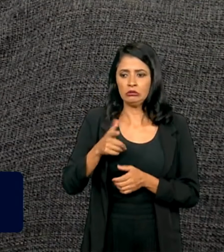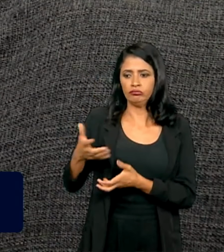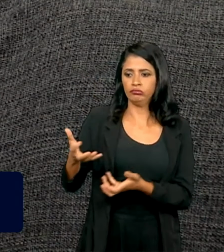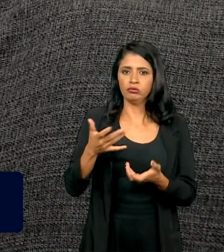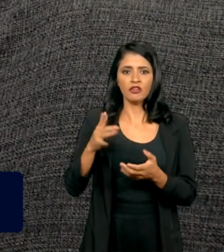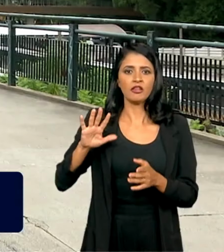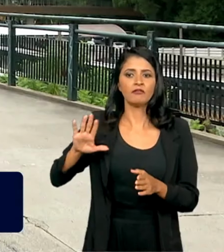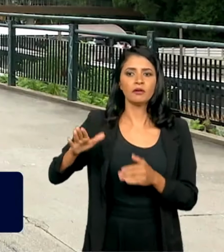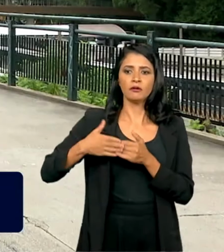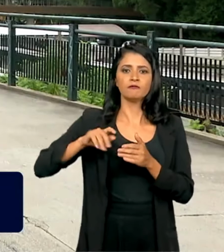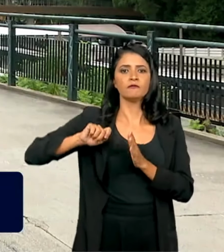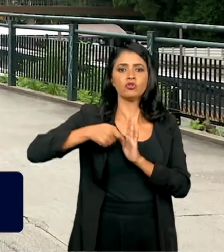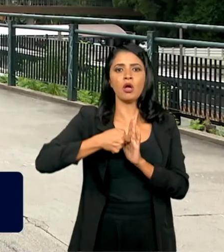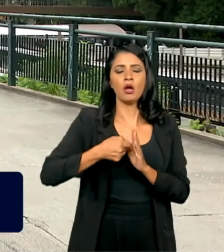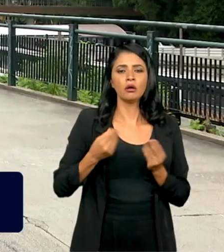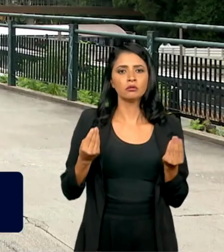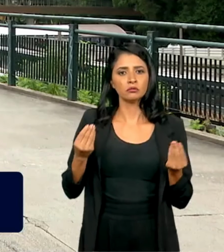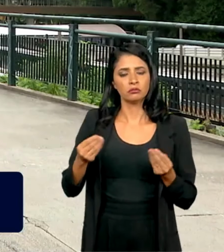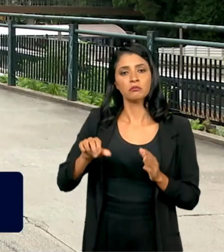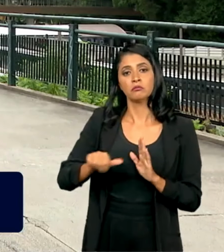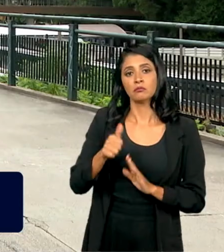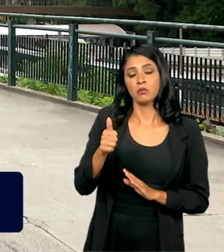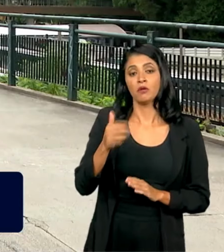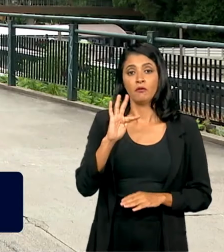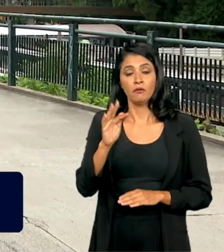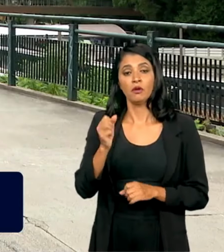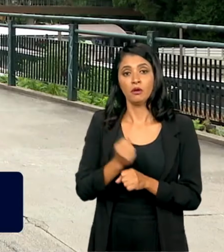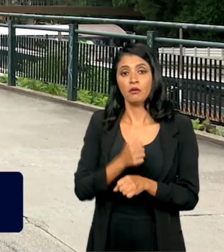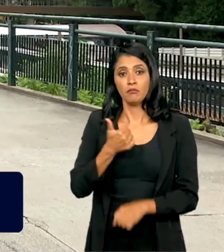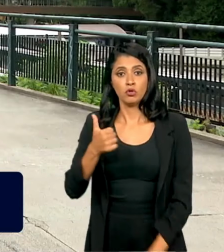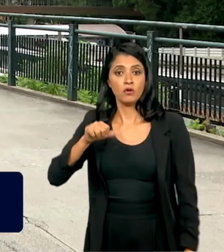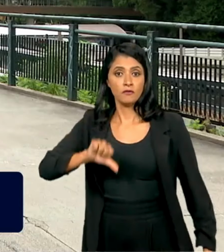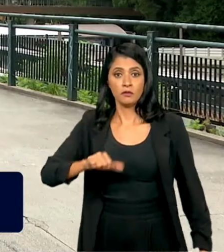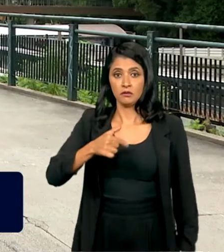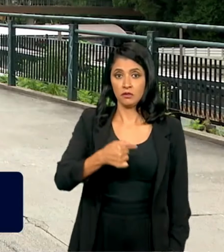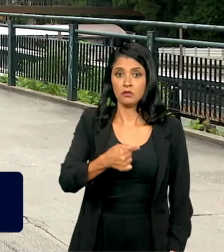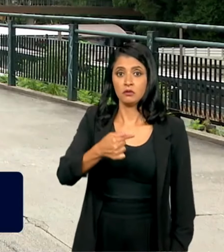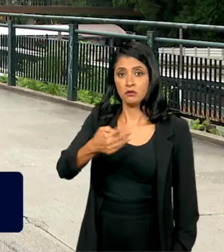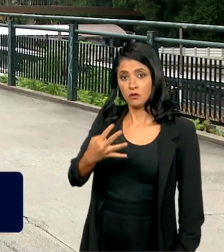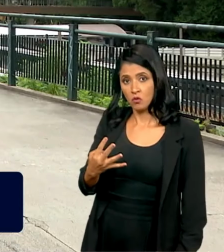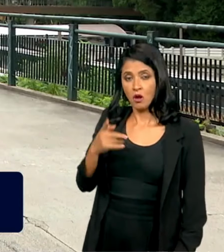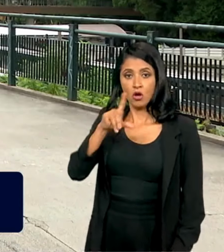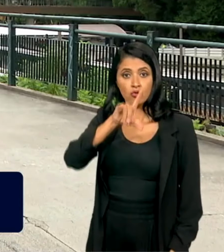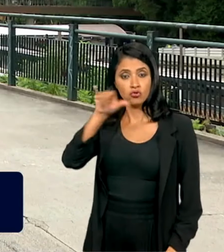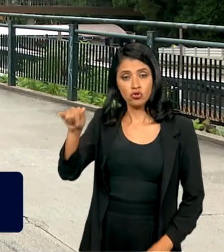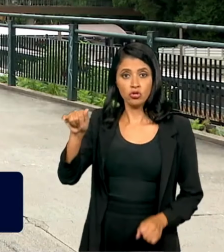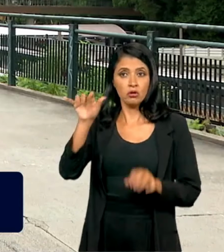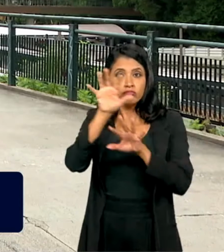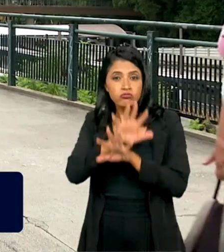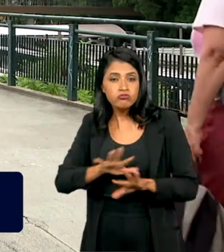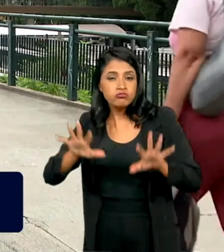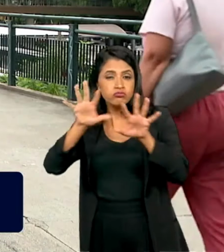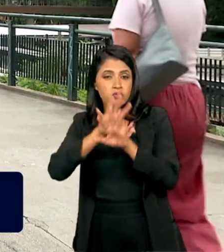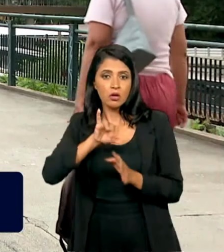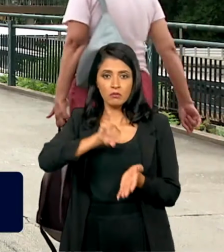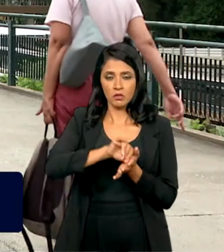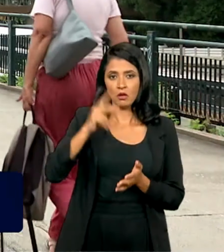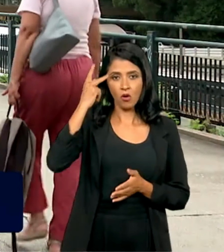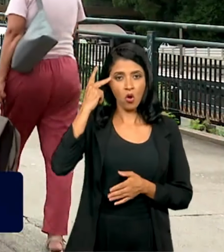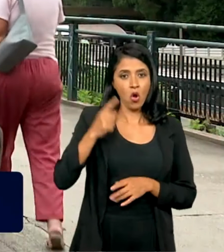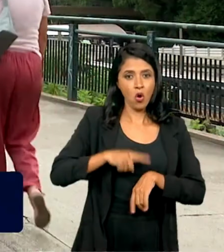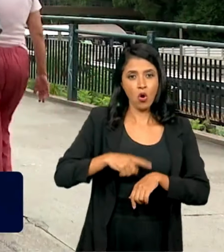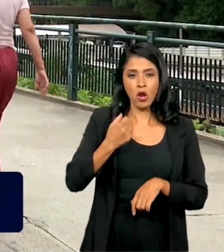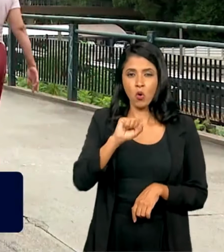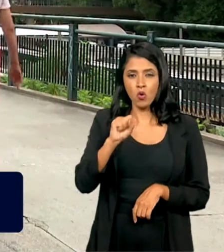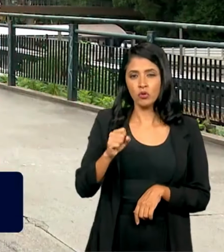estava fechado. 1º de fevereiro de 1974, dia nublado na capital paulista. Às